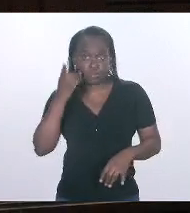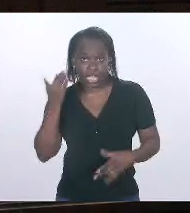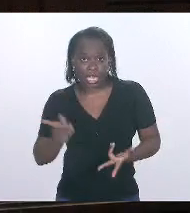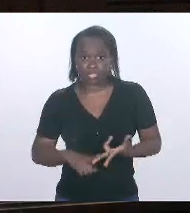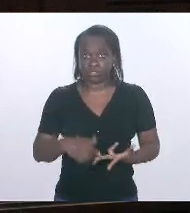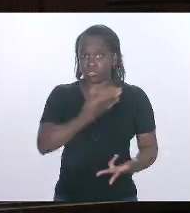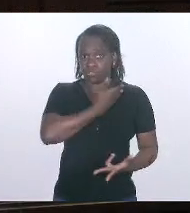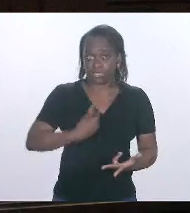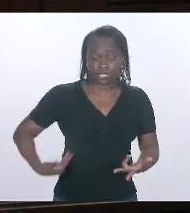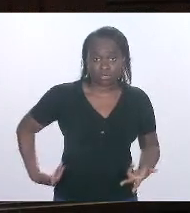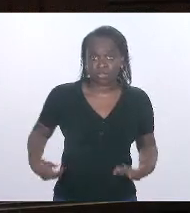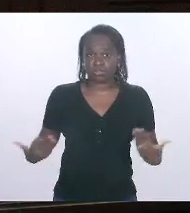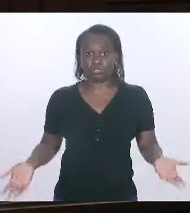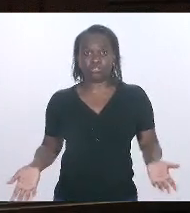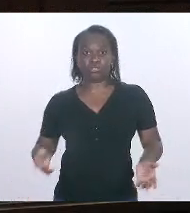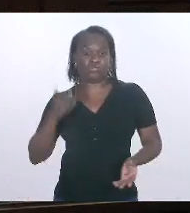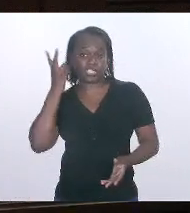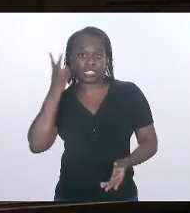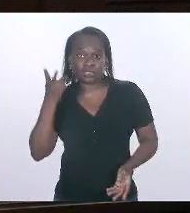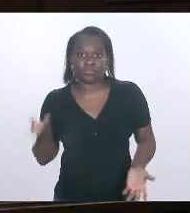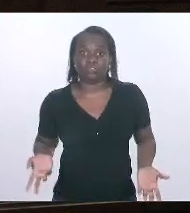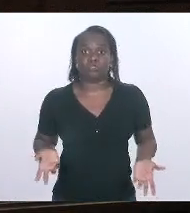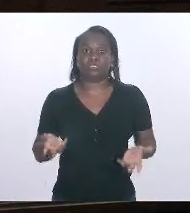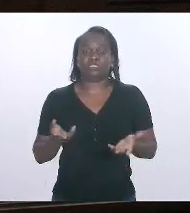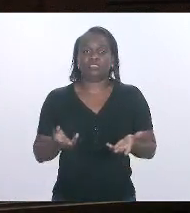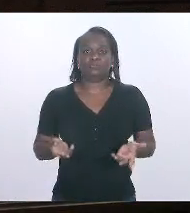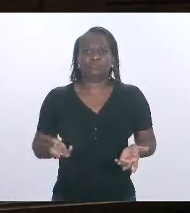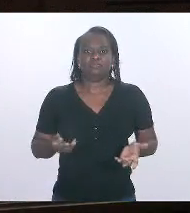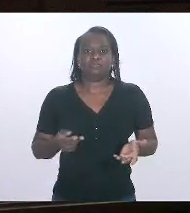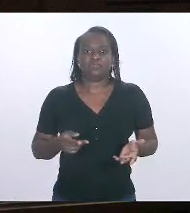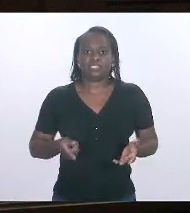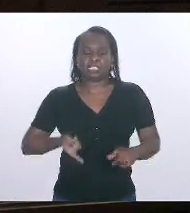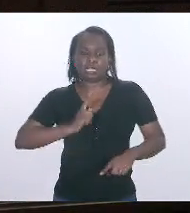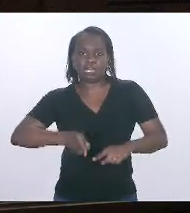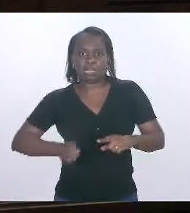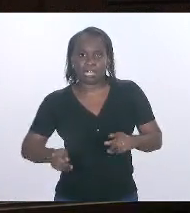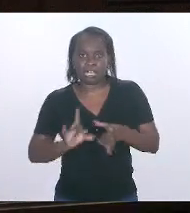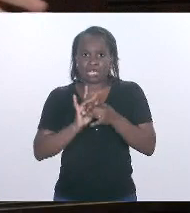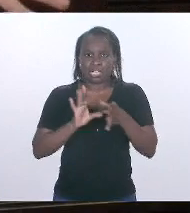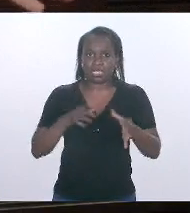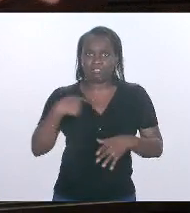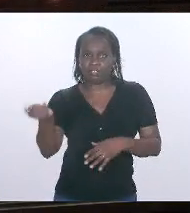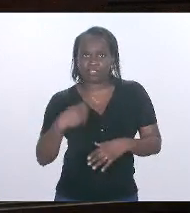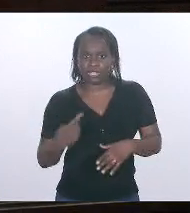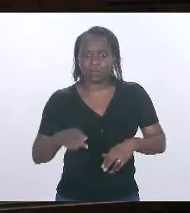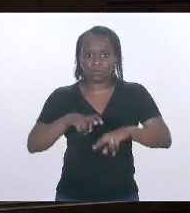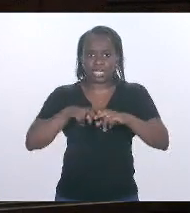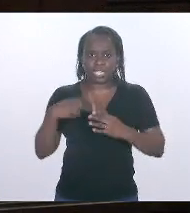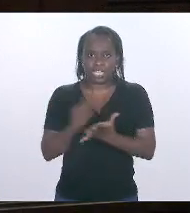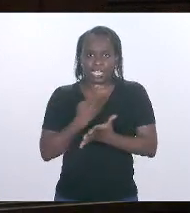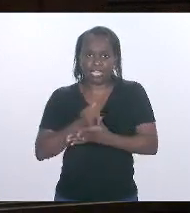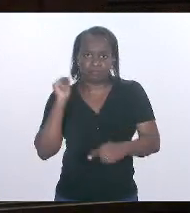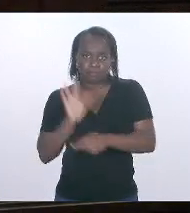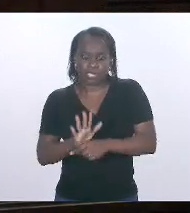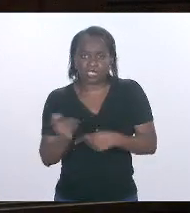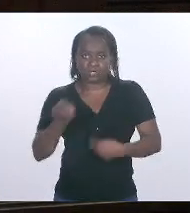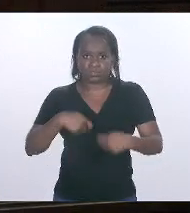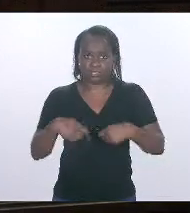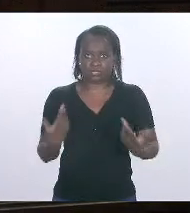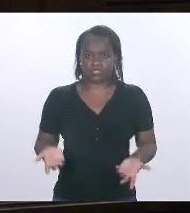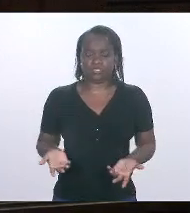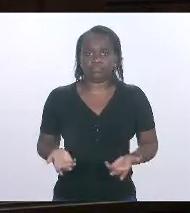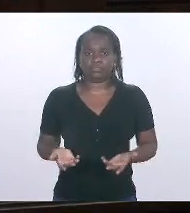ao governador, aos vereadores, licenciar o seu direito de ir e vir por transgressões